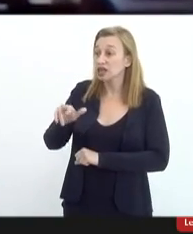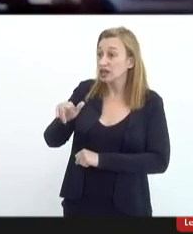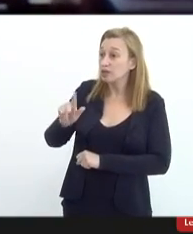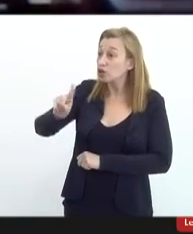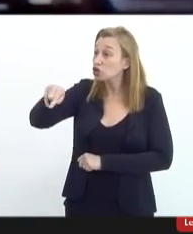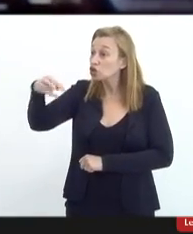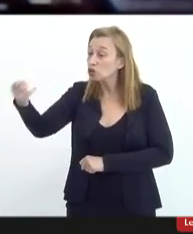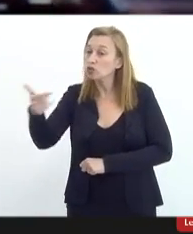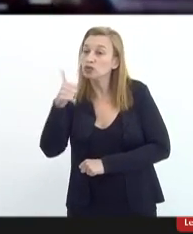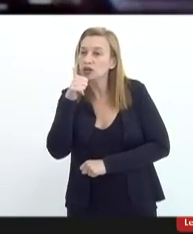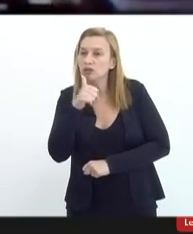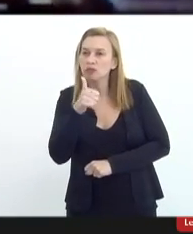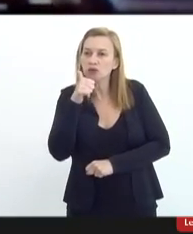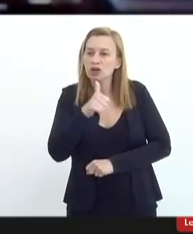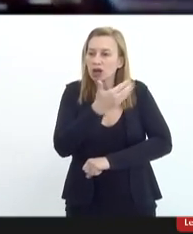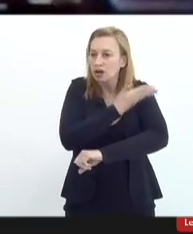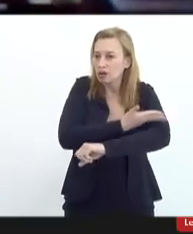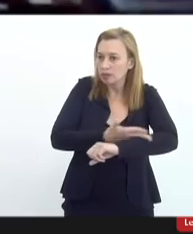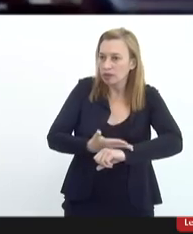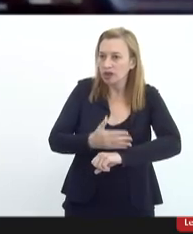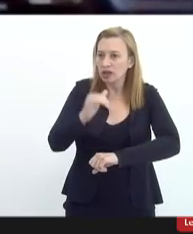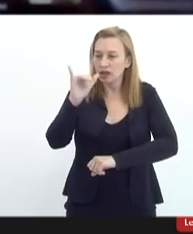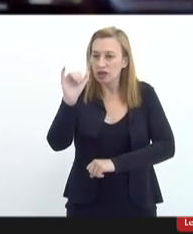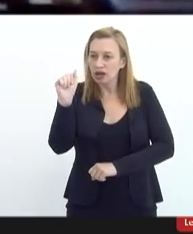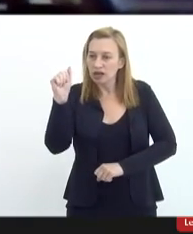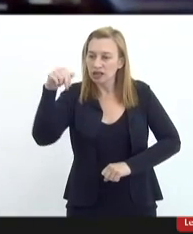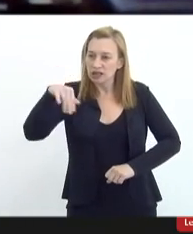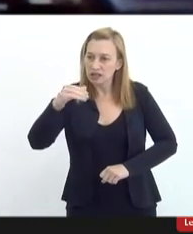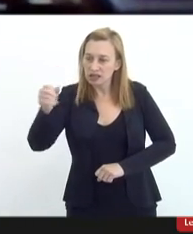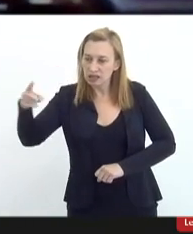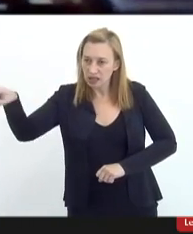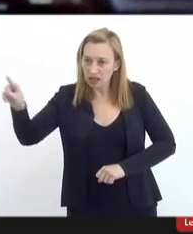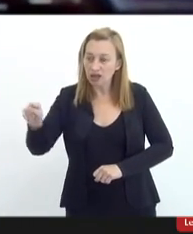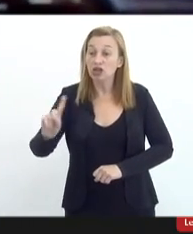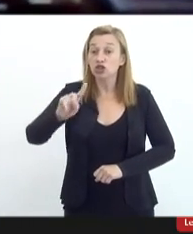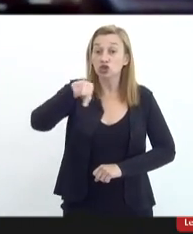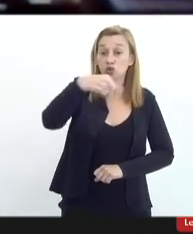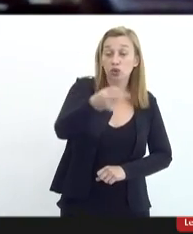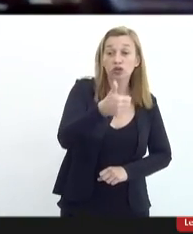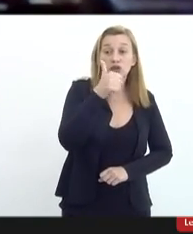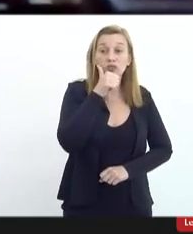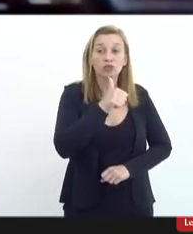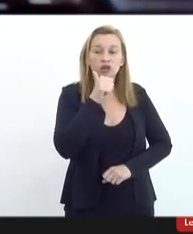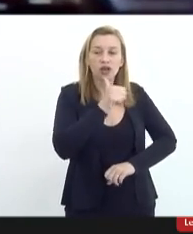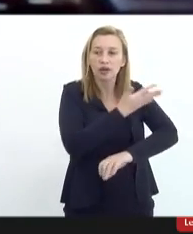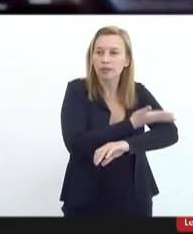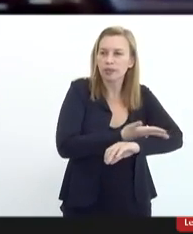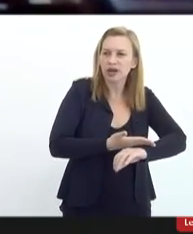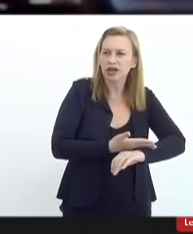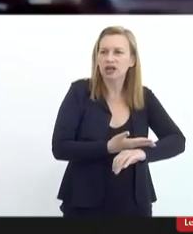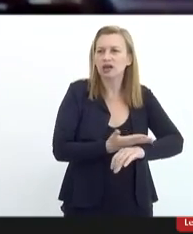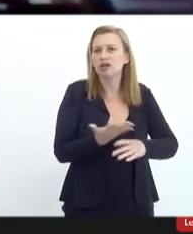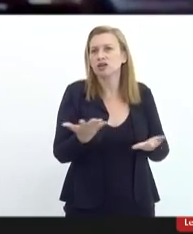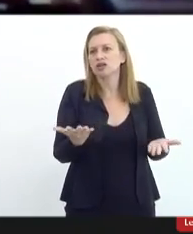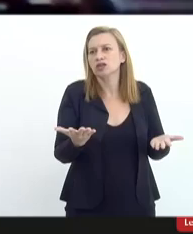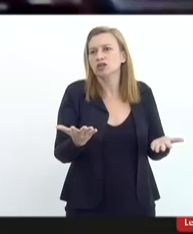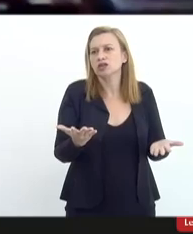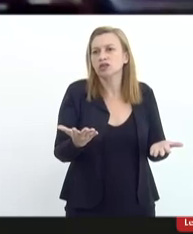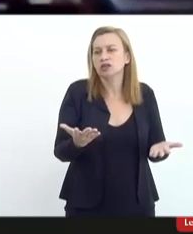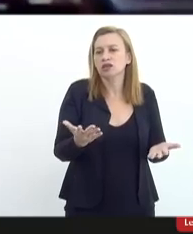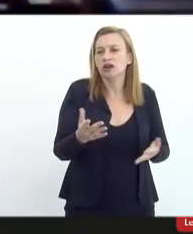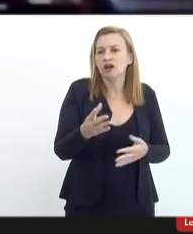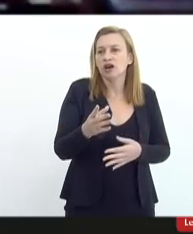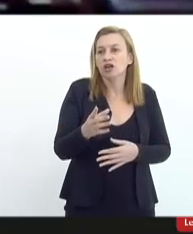outra mulher branca de Inhansã, de outra mulher branca que seja uma